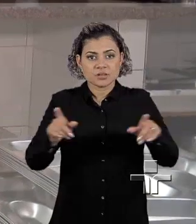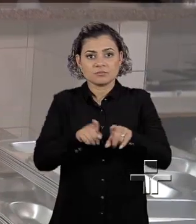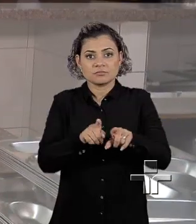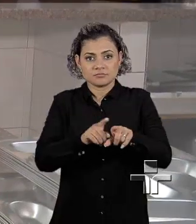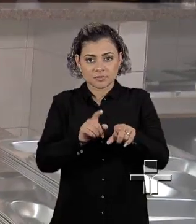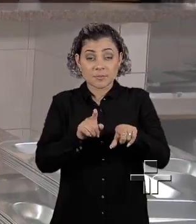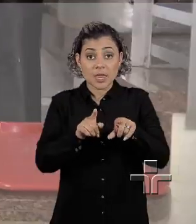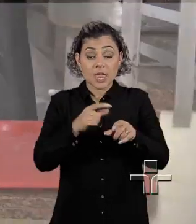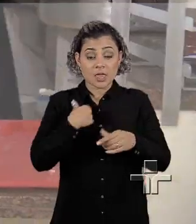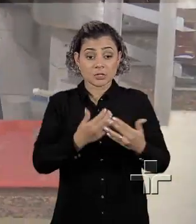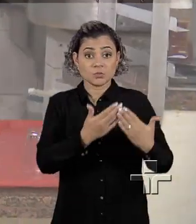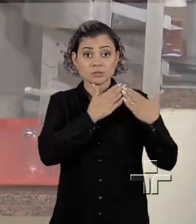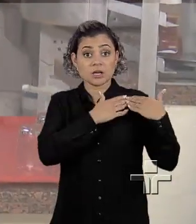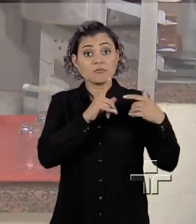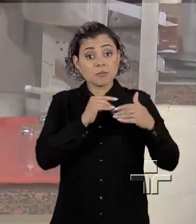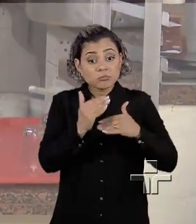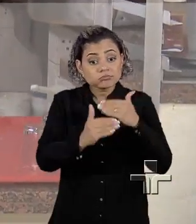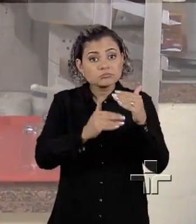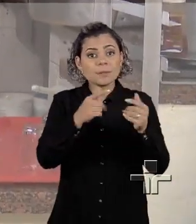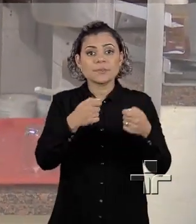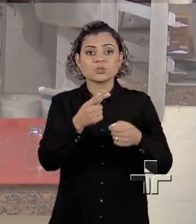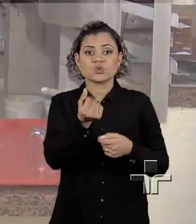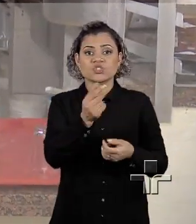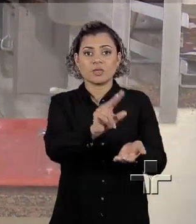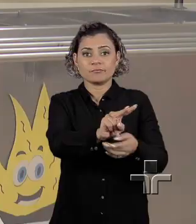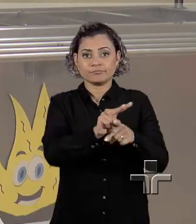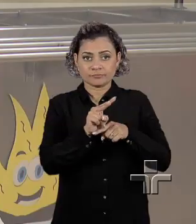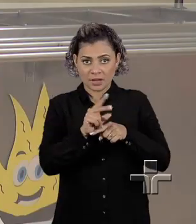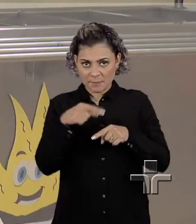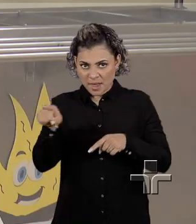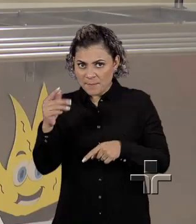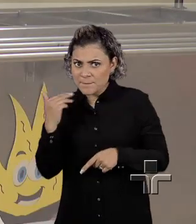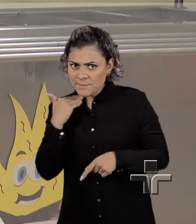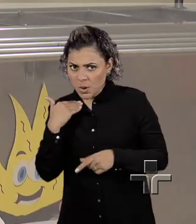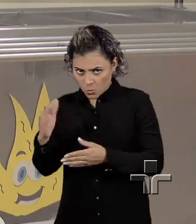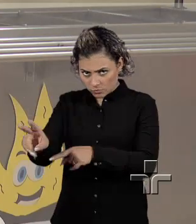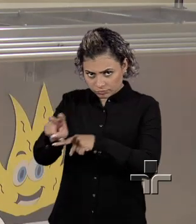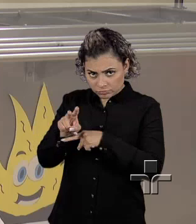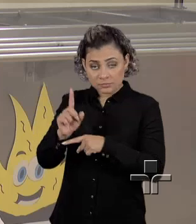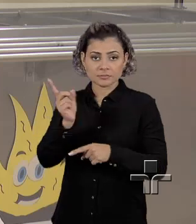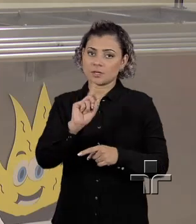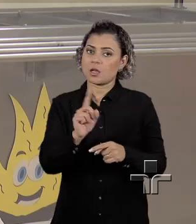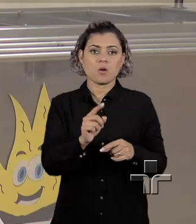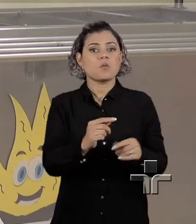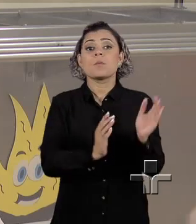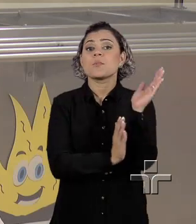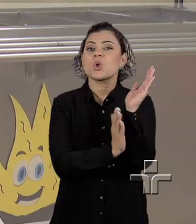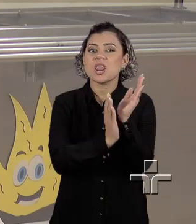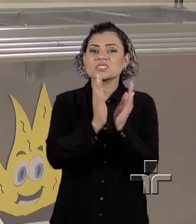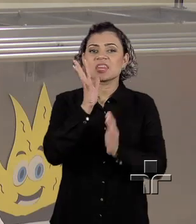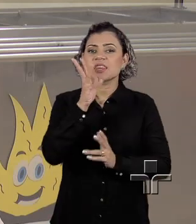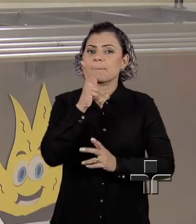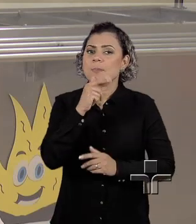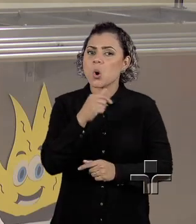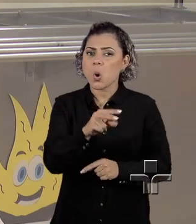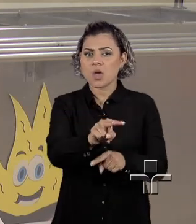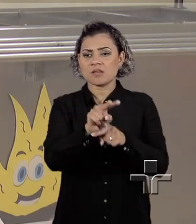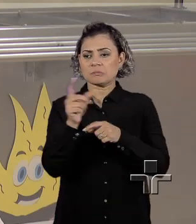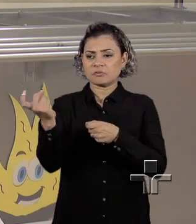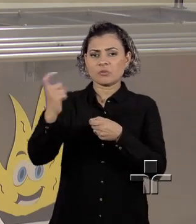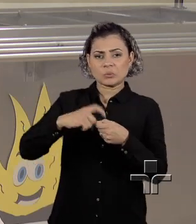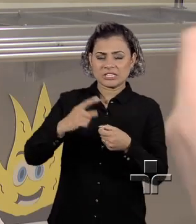passos maiores, precisou de crédito, mas ele não foi ao banco. Muita burocracia, demora bastante para o